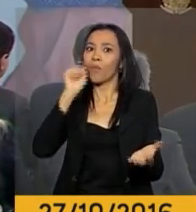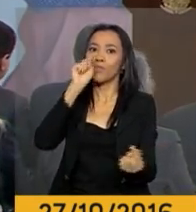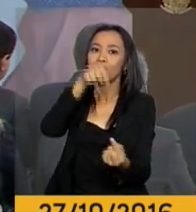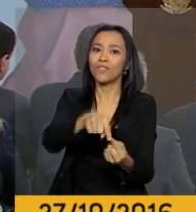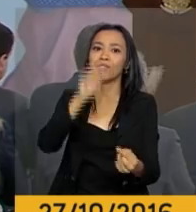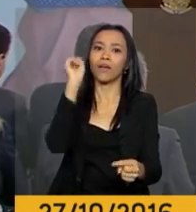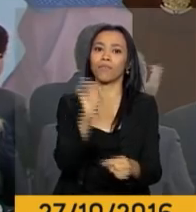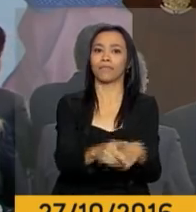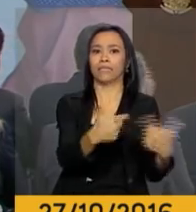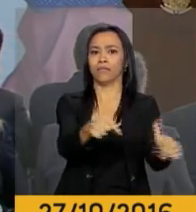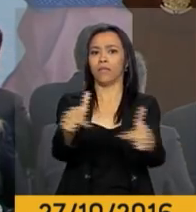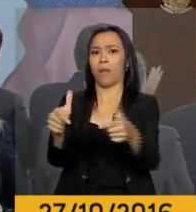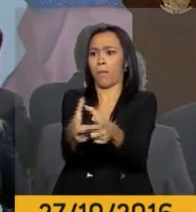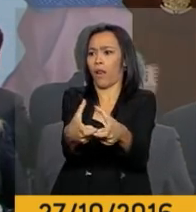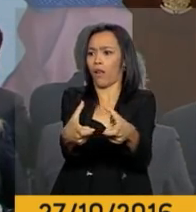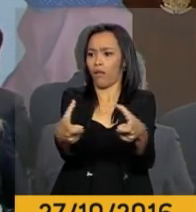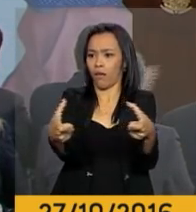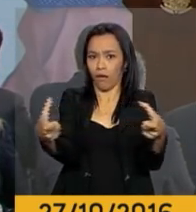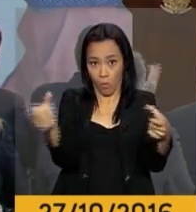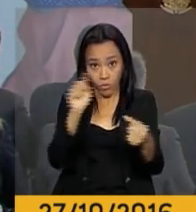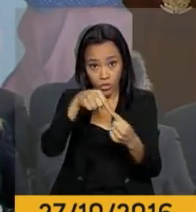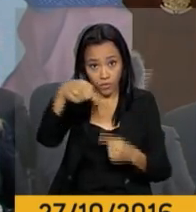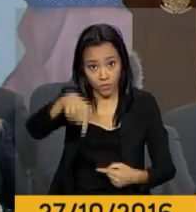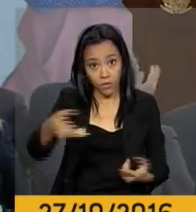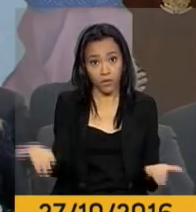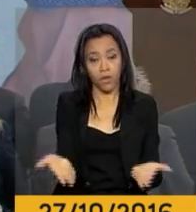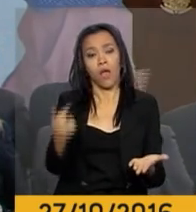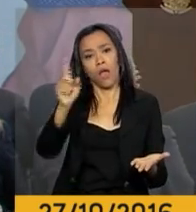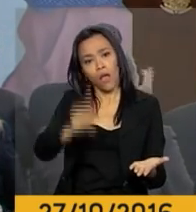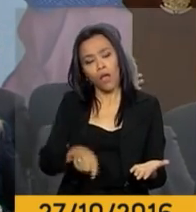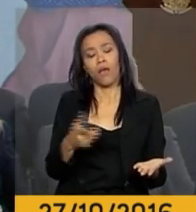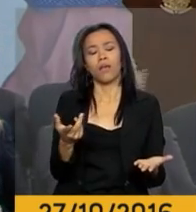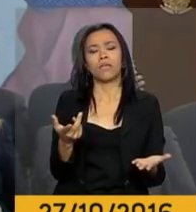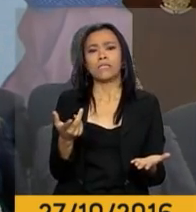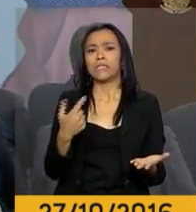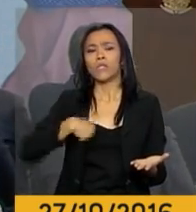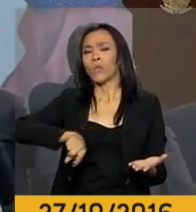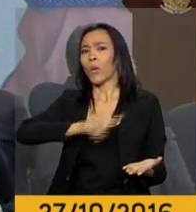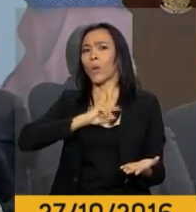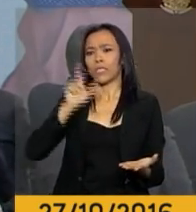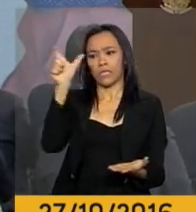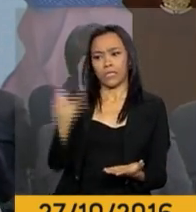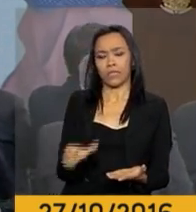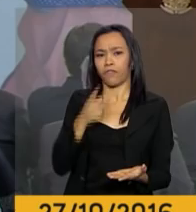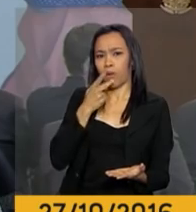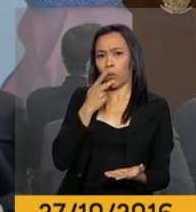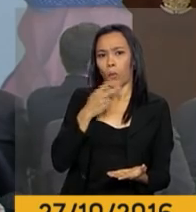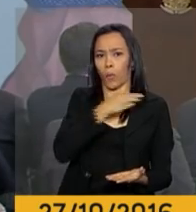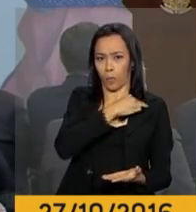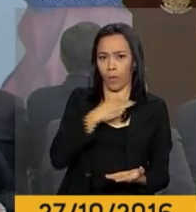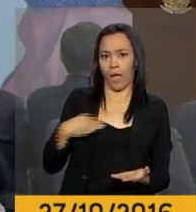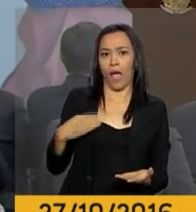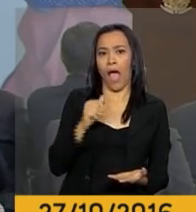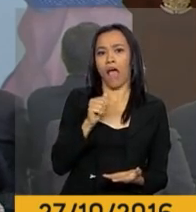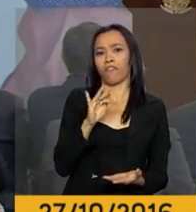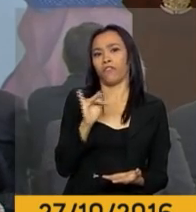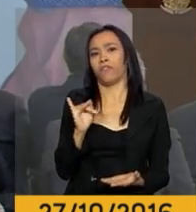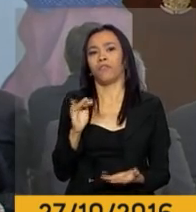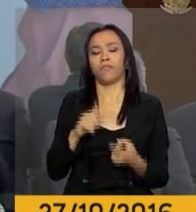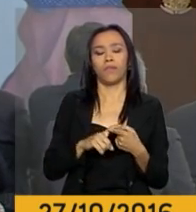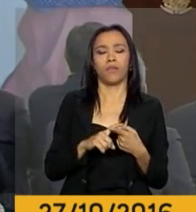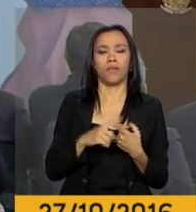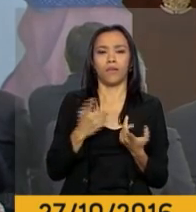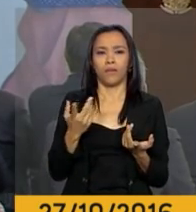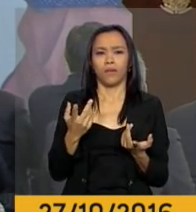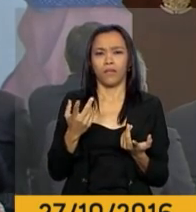empregos. Aqui o Afif disse: nós não estamos fazendo abertura fiscal ou renúncia